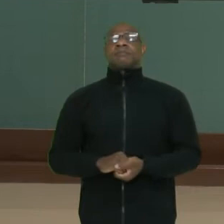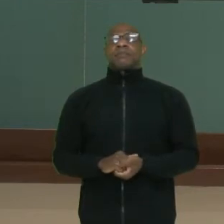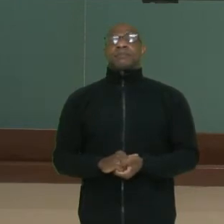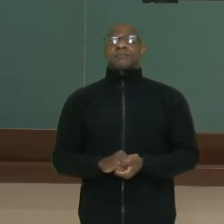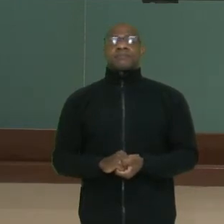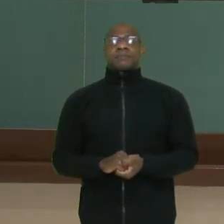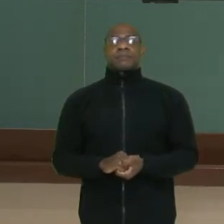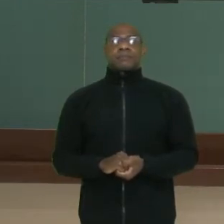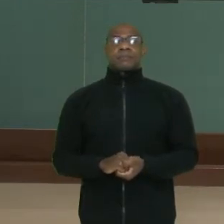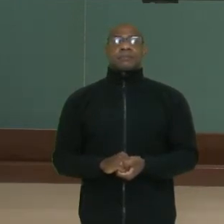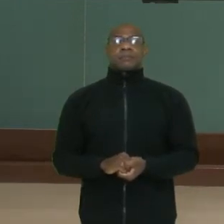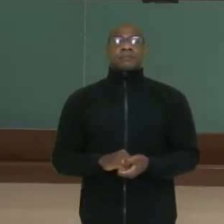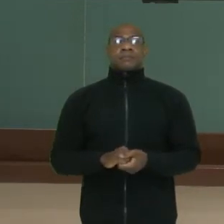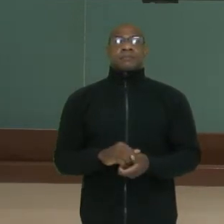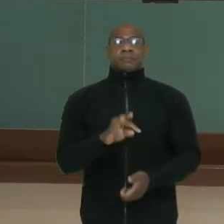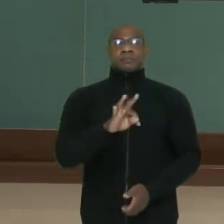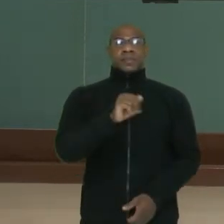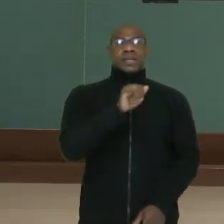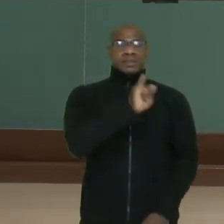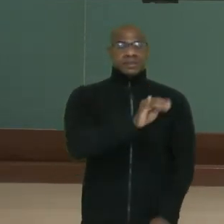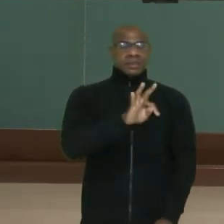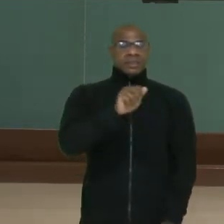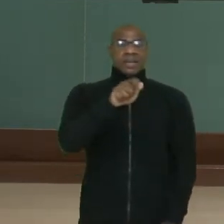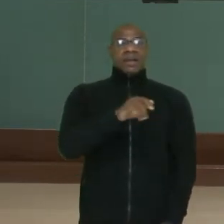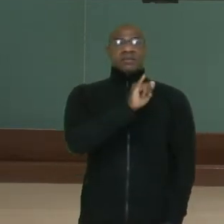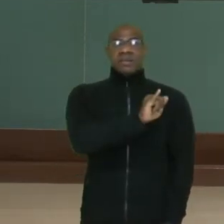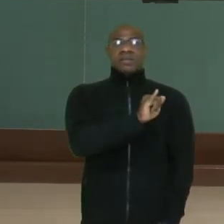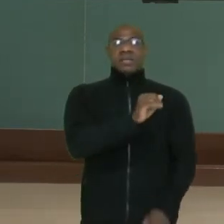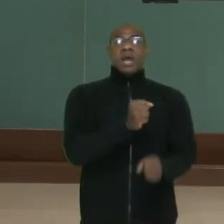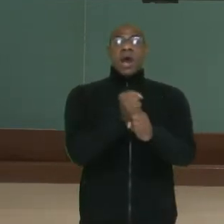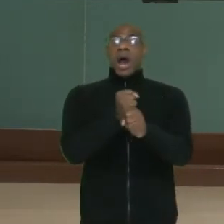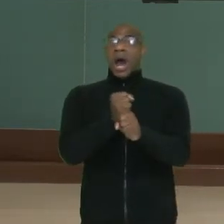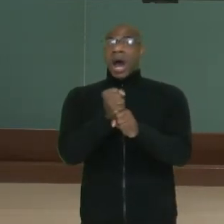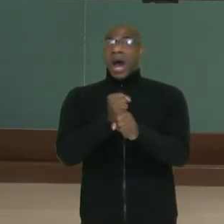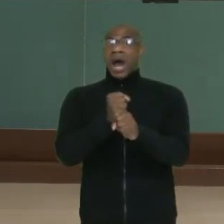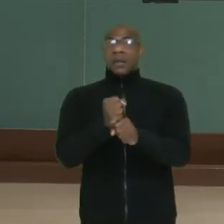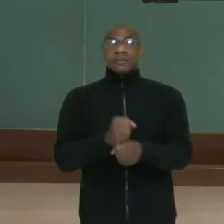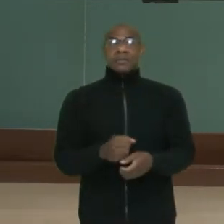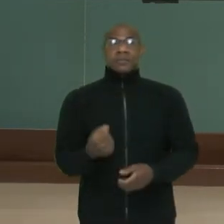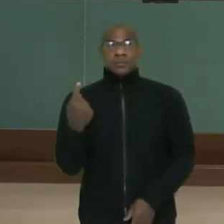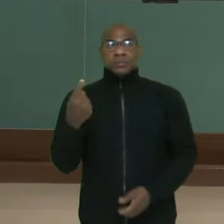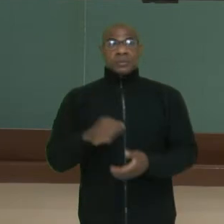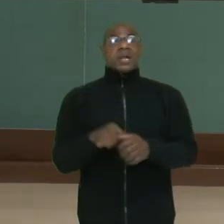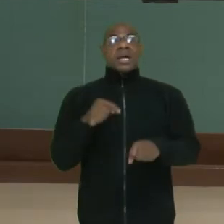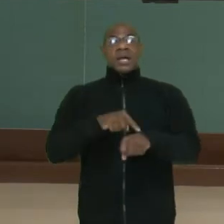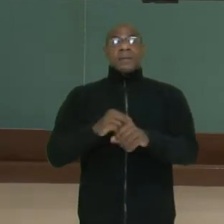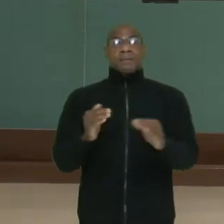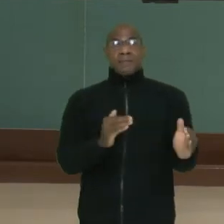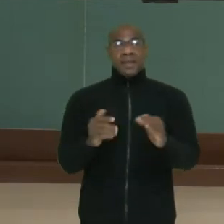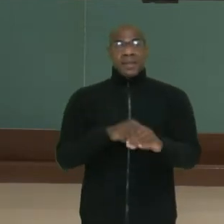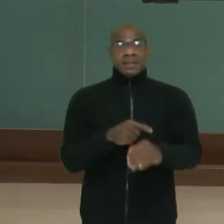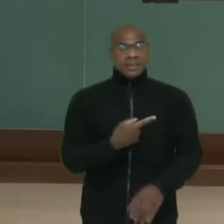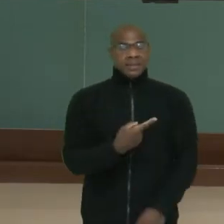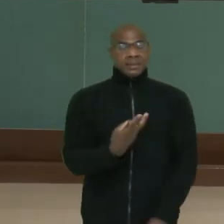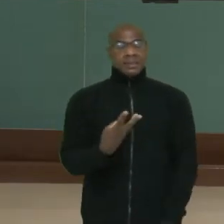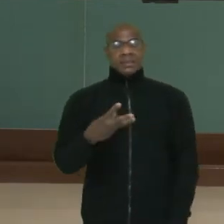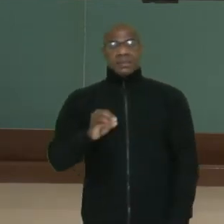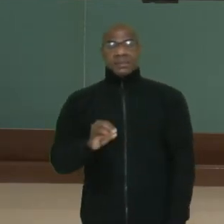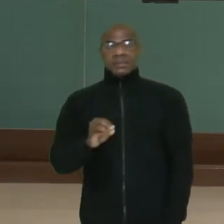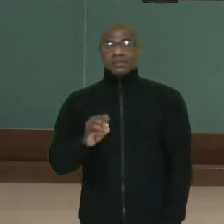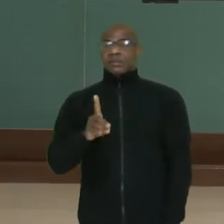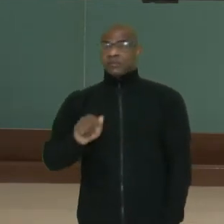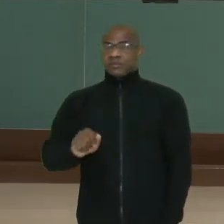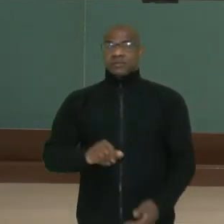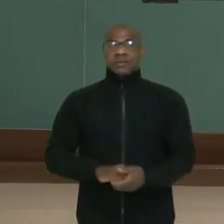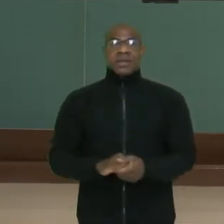bom? A taxa ao ano, tá? 450% ao ano. E o tempo, 130 dias. Então, é aí que